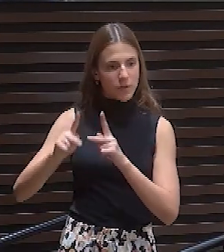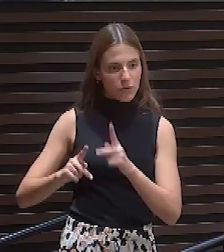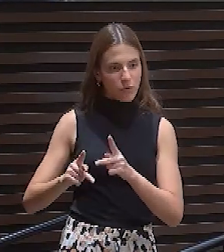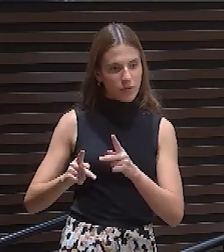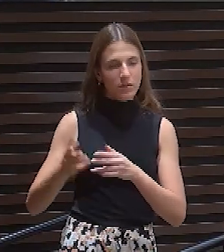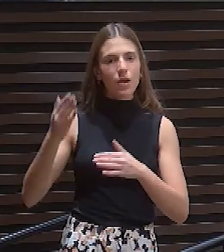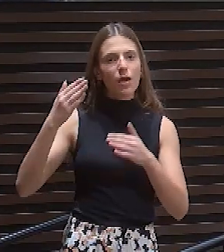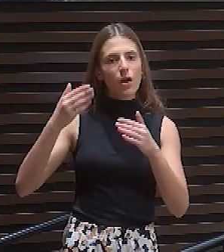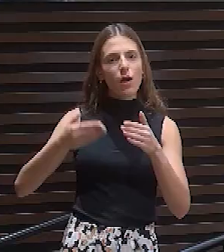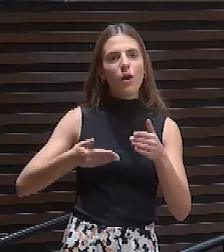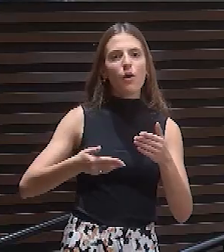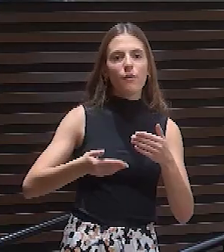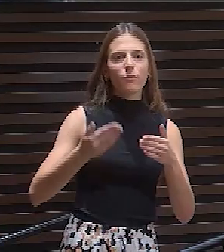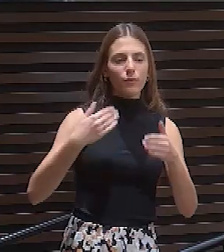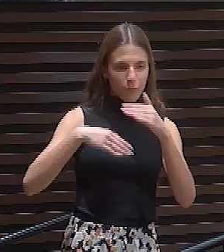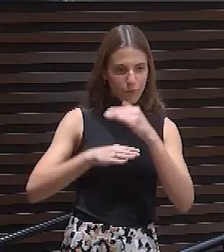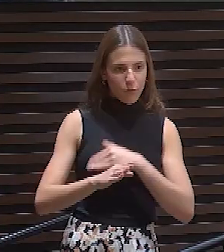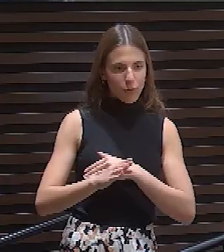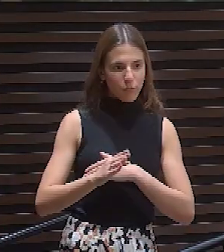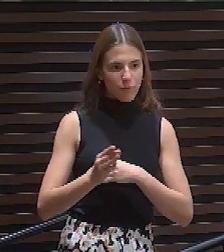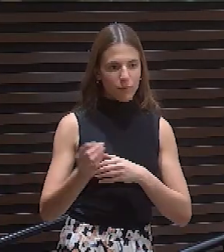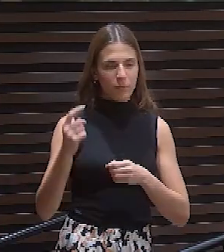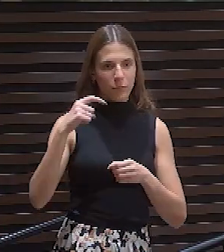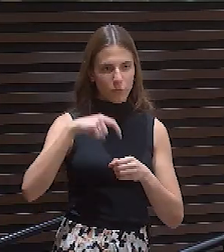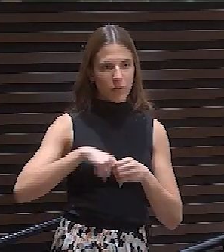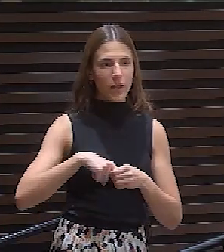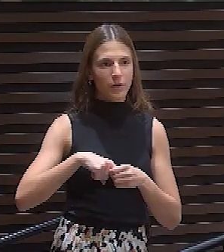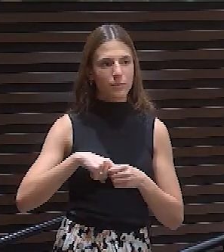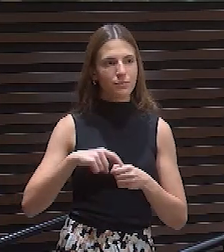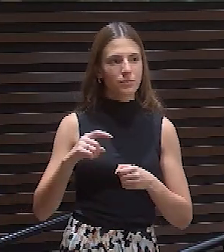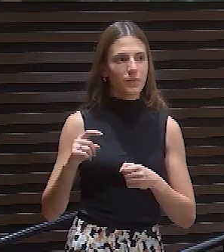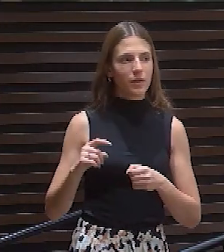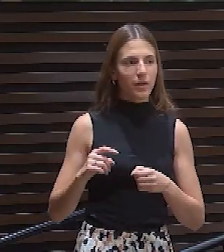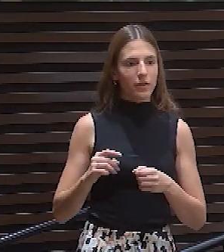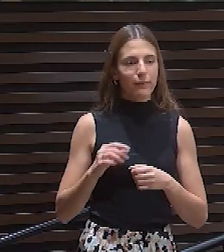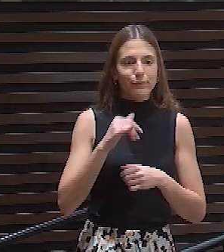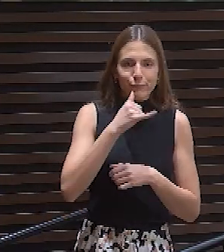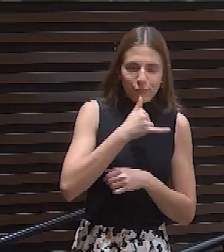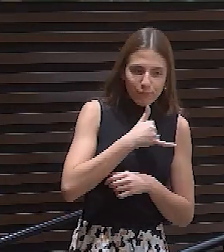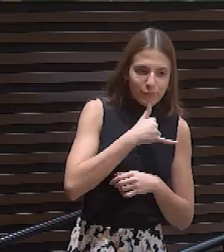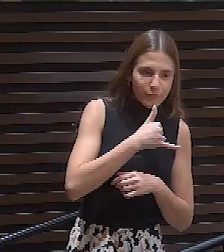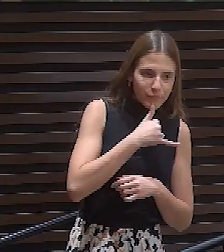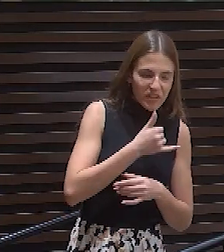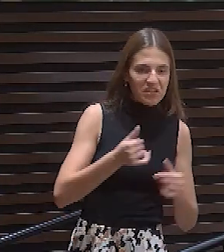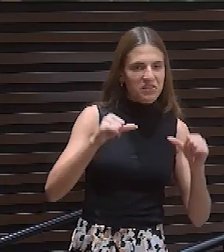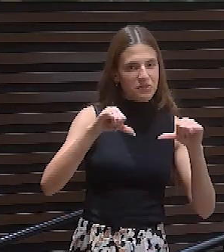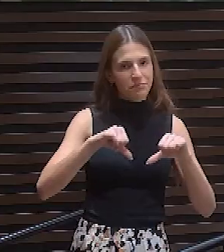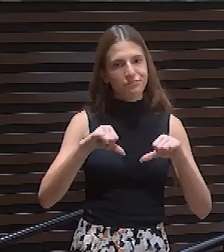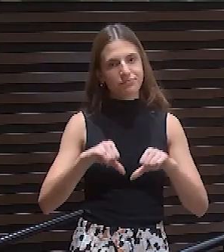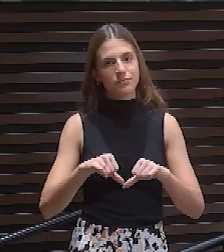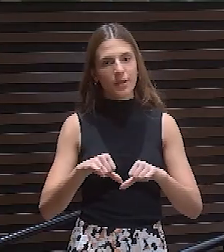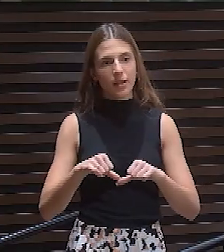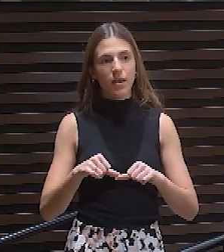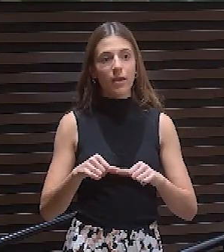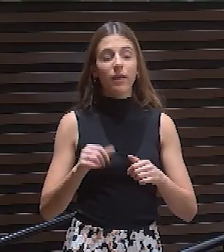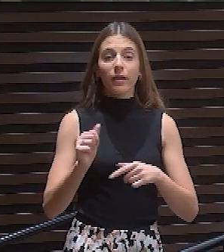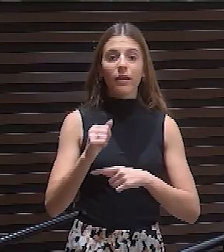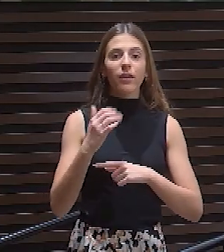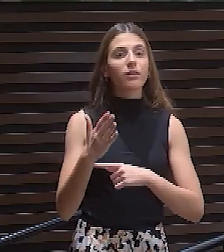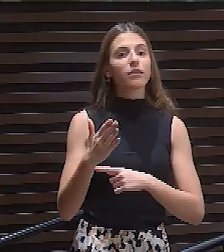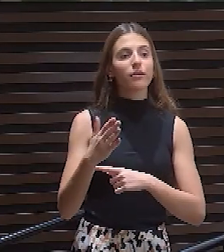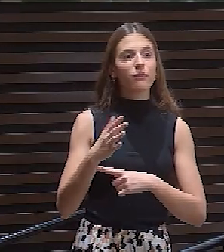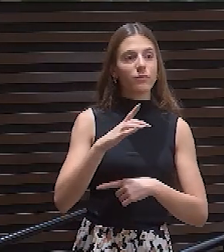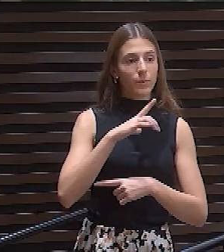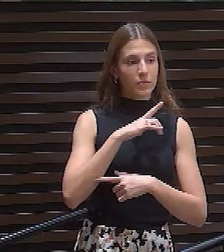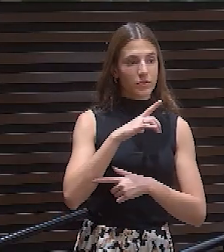desanimando o povo. E a partir daí, nós vamos ter a